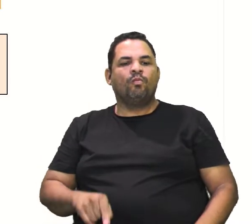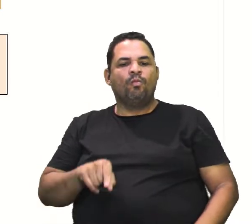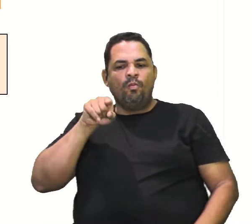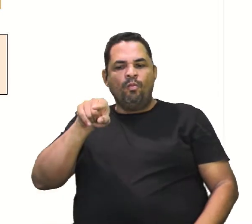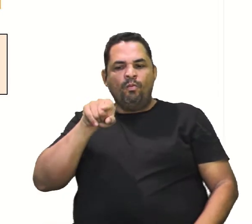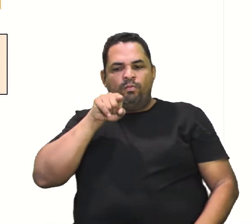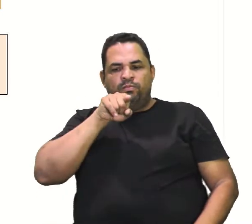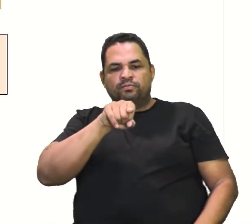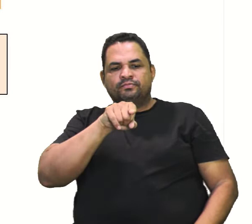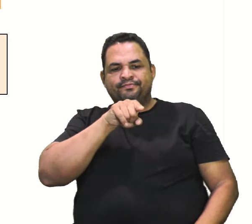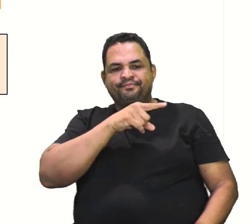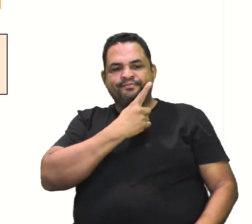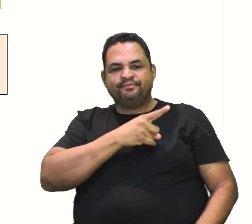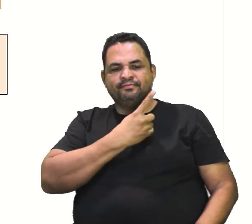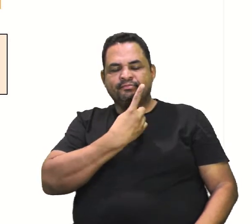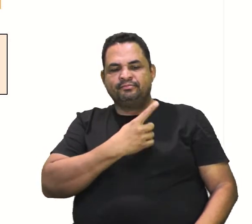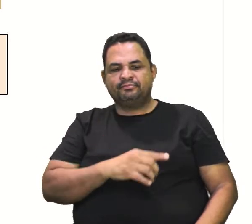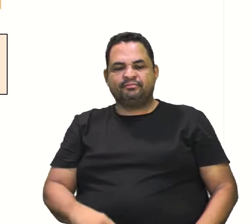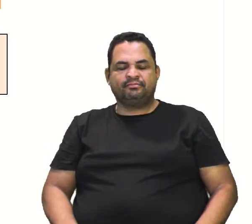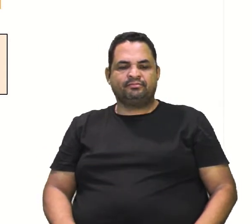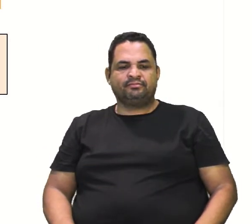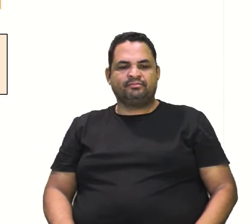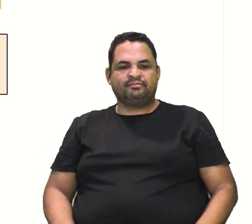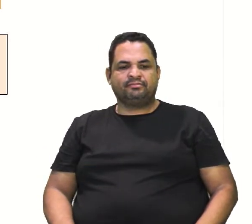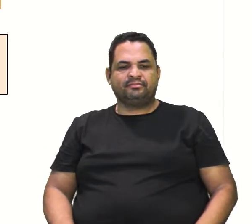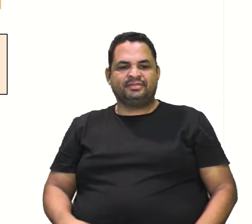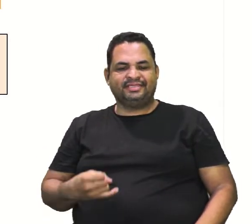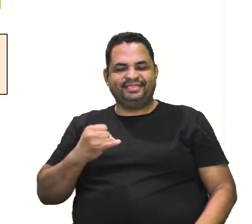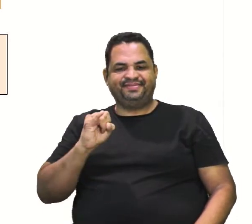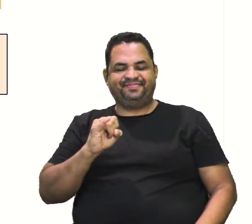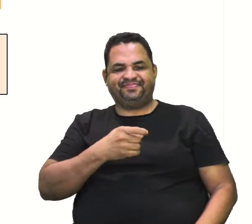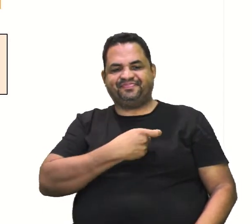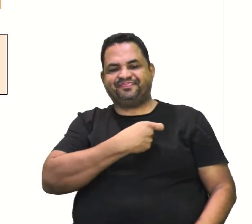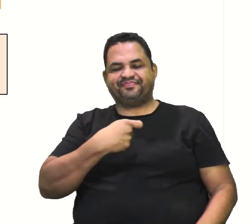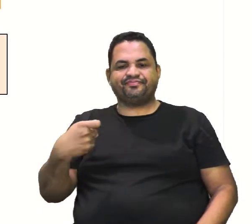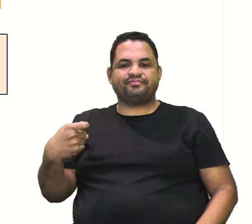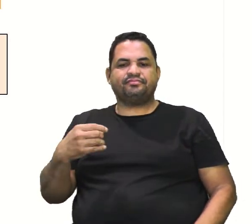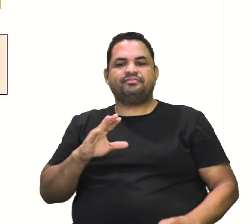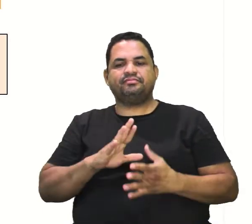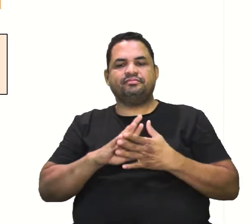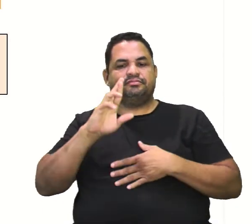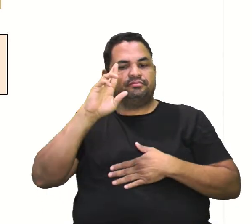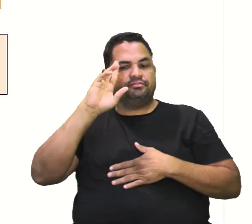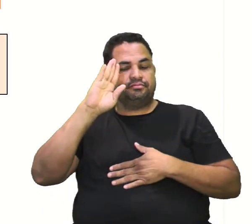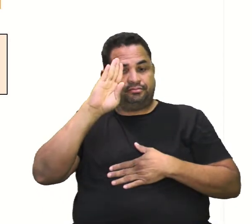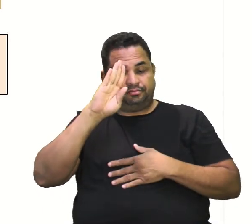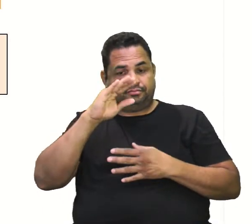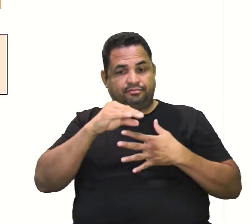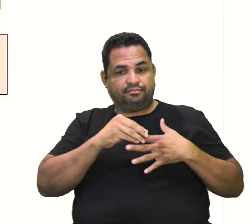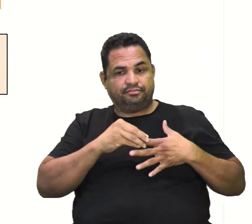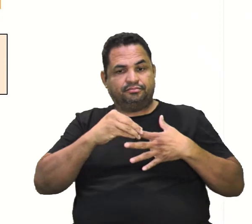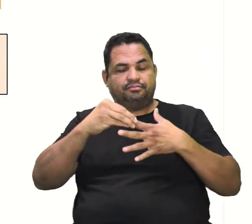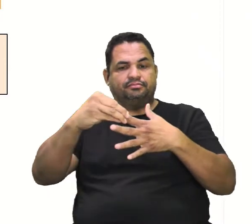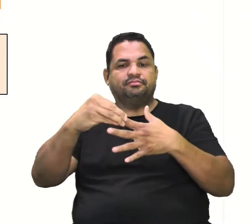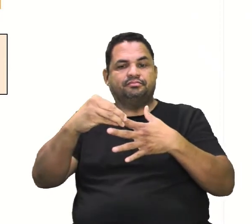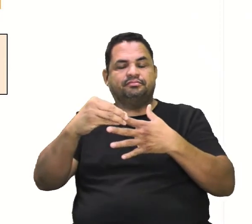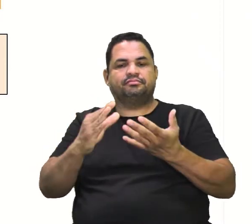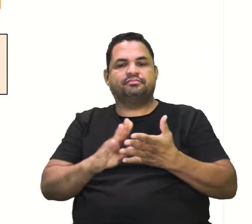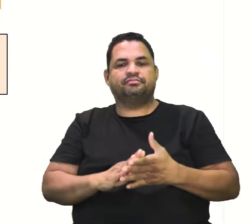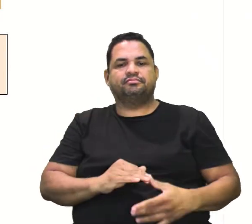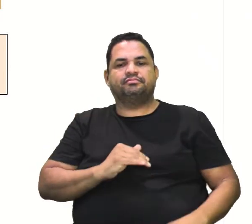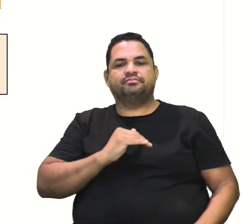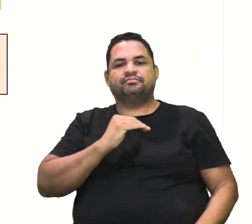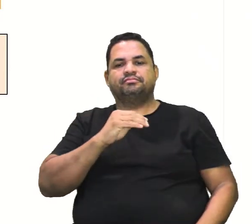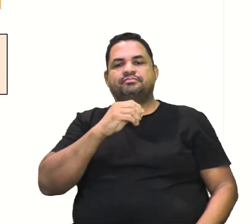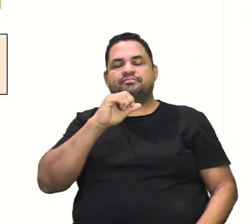observar? Foco 1, foco 2, tudo no eixo X. Se é no eixo X, quem comanda é o X, então o X vai estar sobre